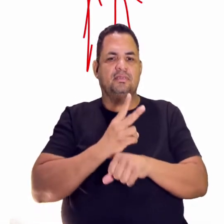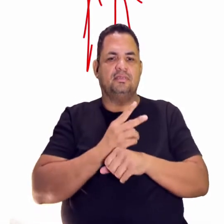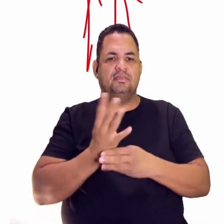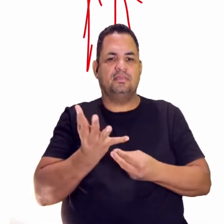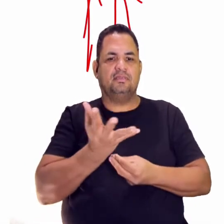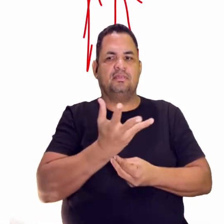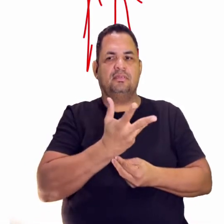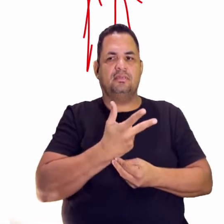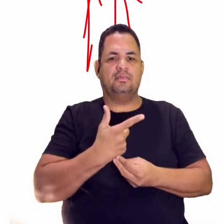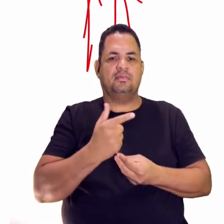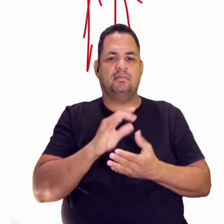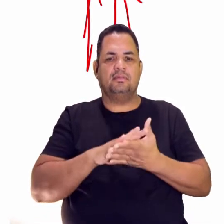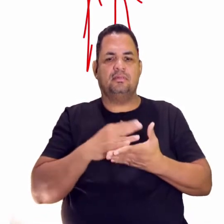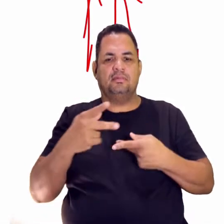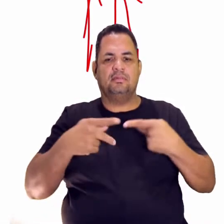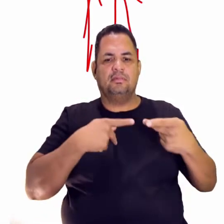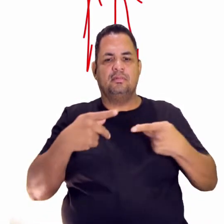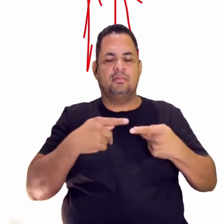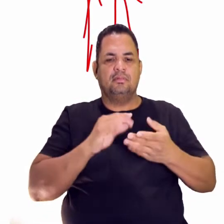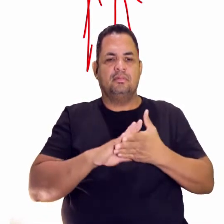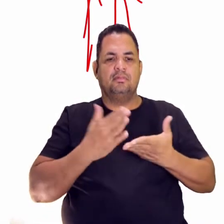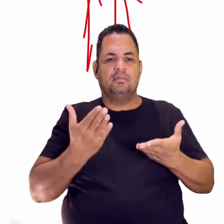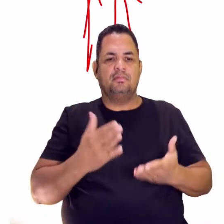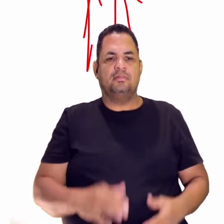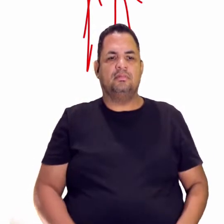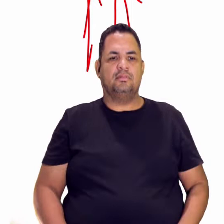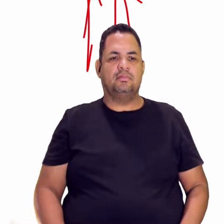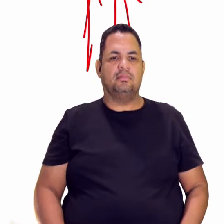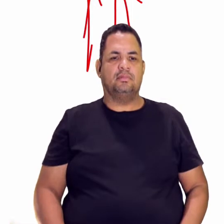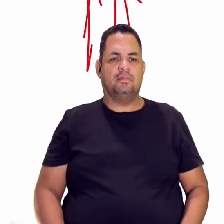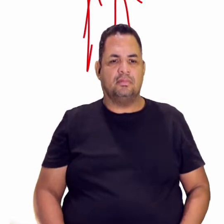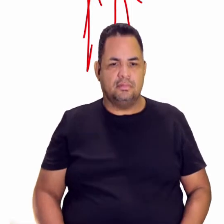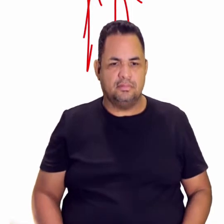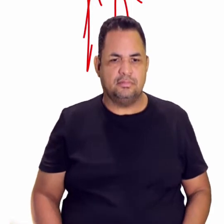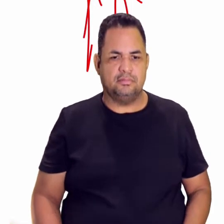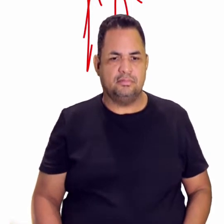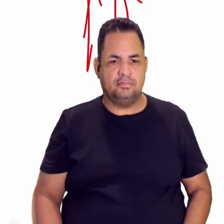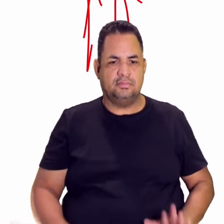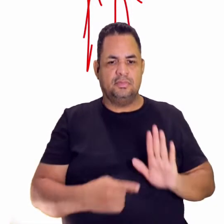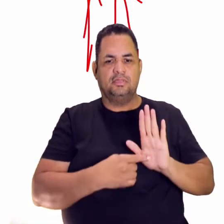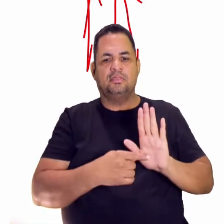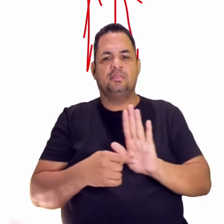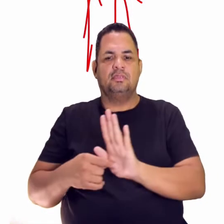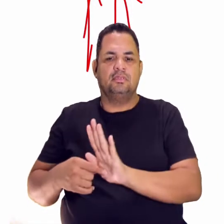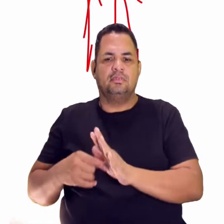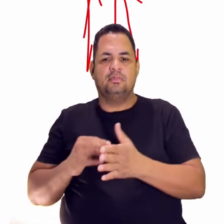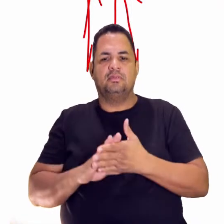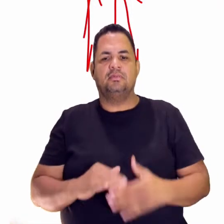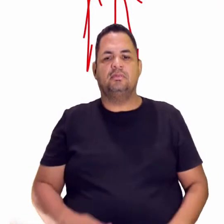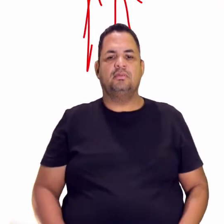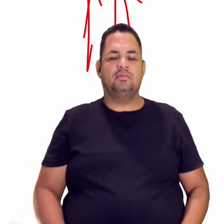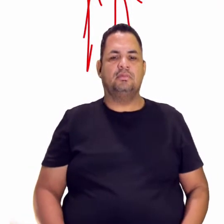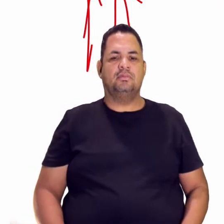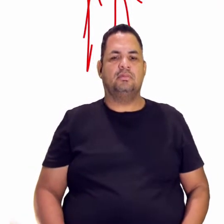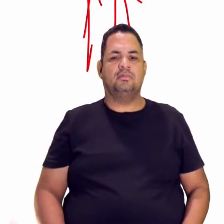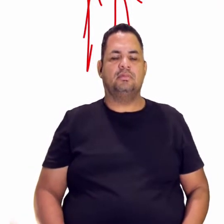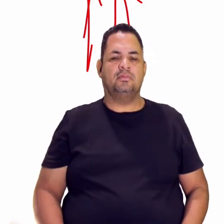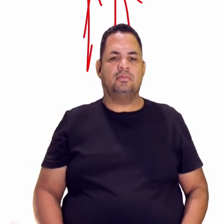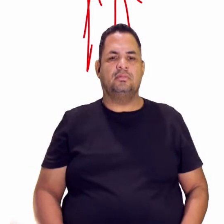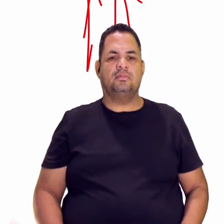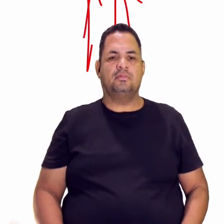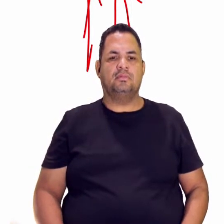das projeções, das instalações, lembrei da instalação, que foi a exposição da artista Yoko Ono,